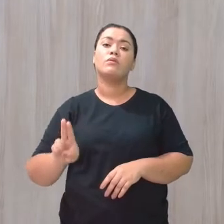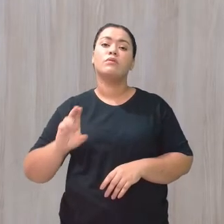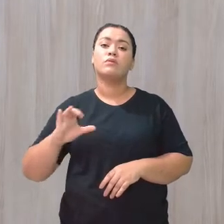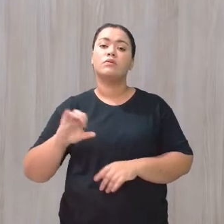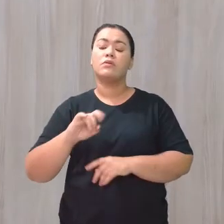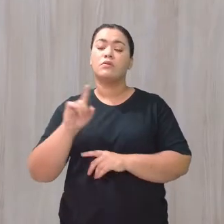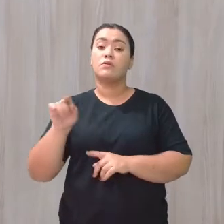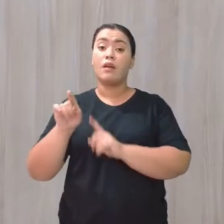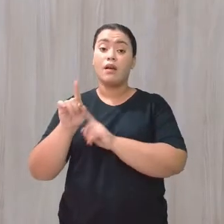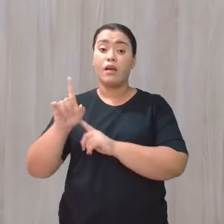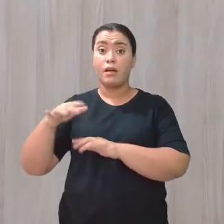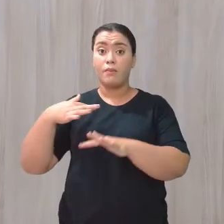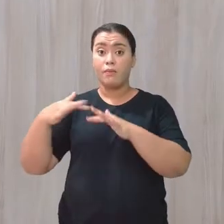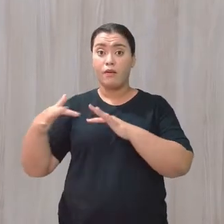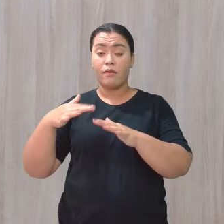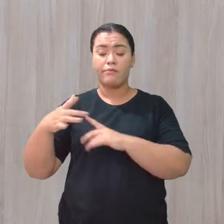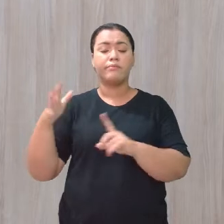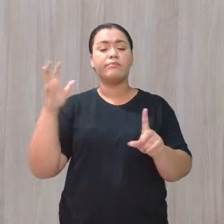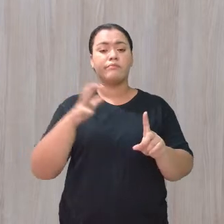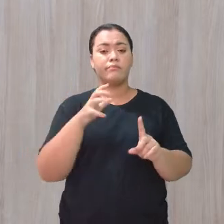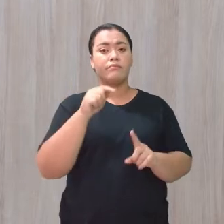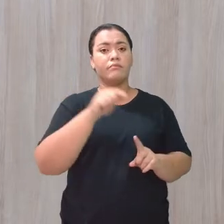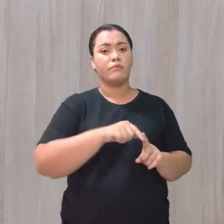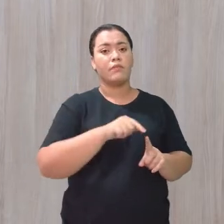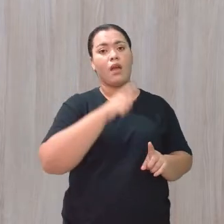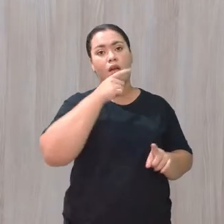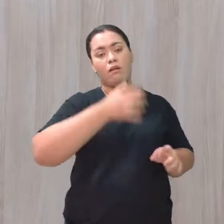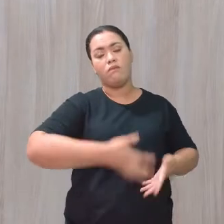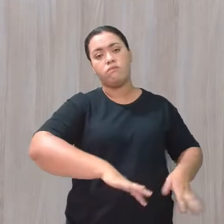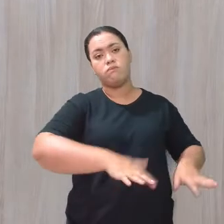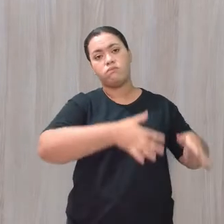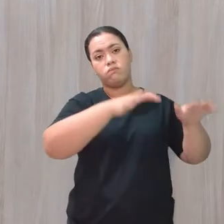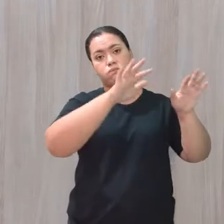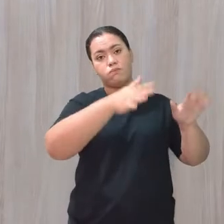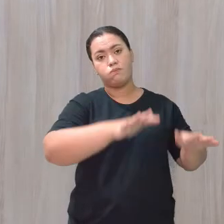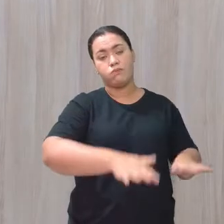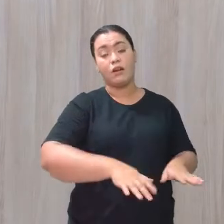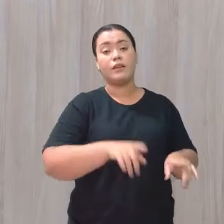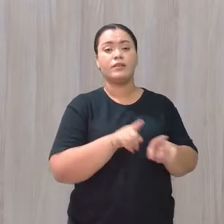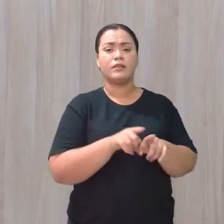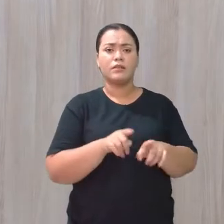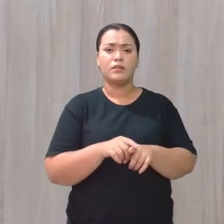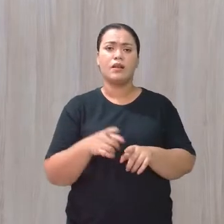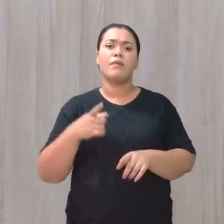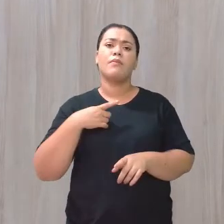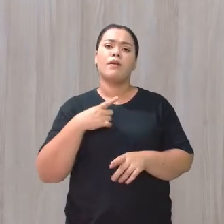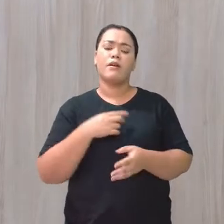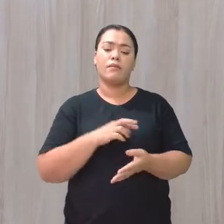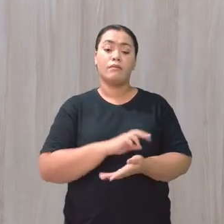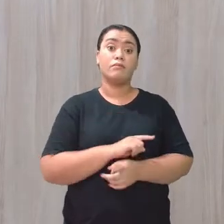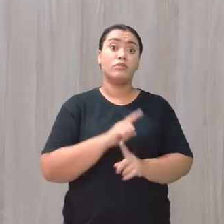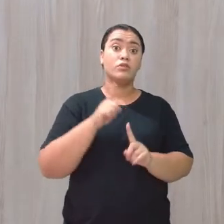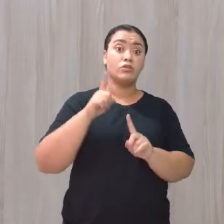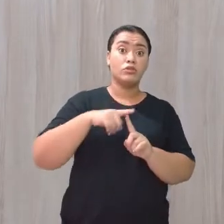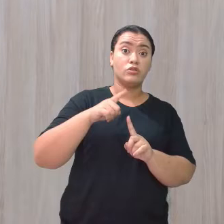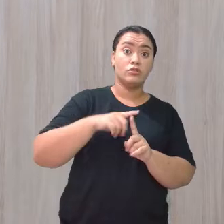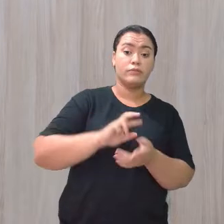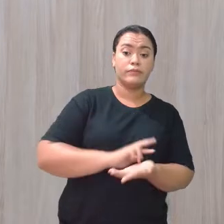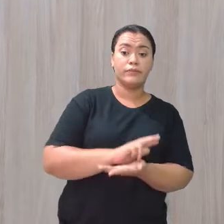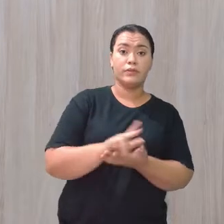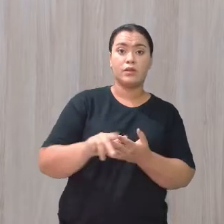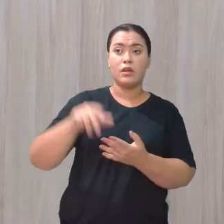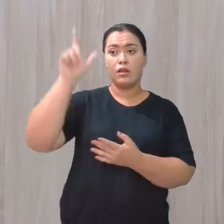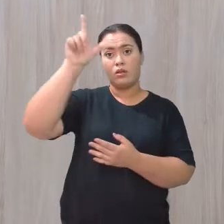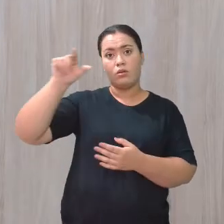também interferem na formação das marés, como também lua cheia, lua nova, ela também interfere